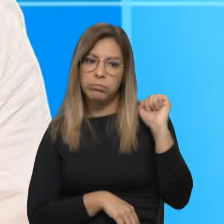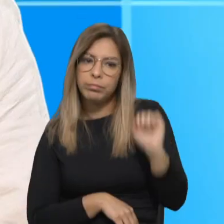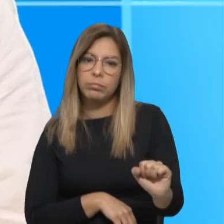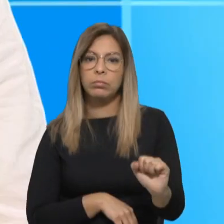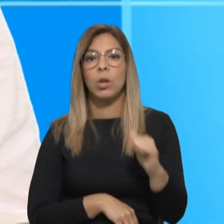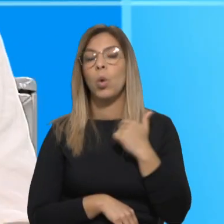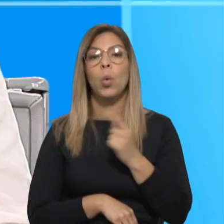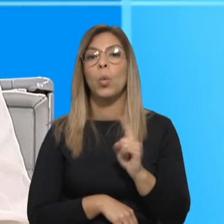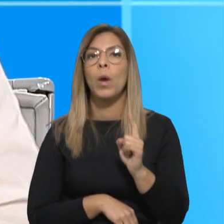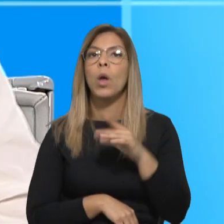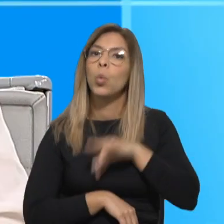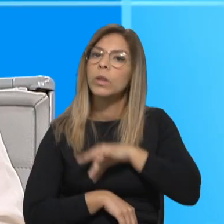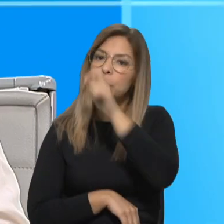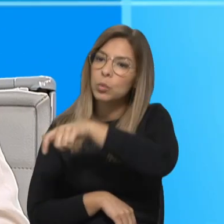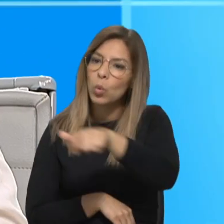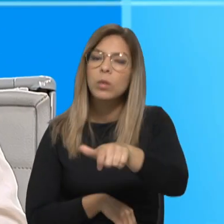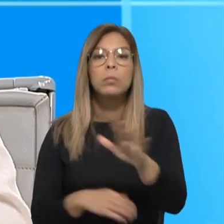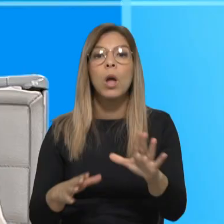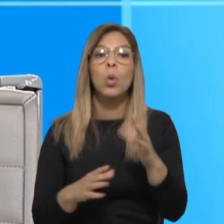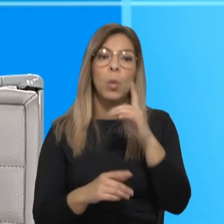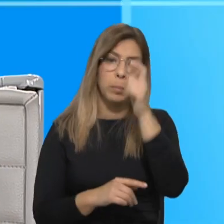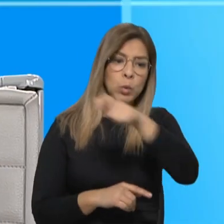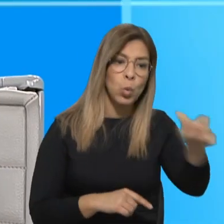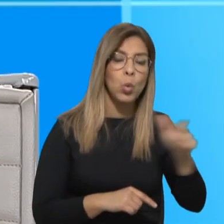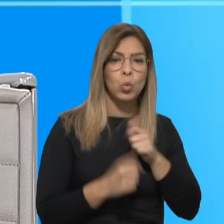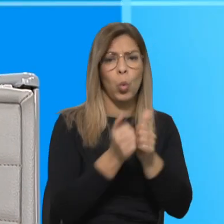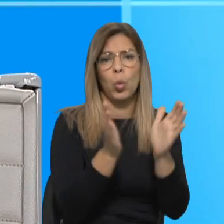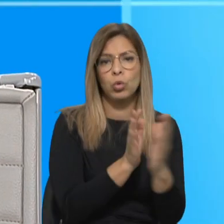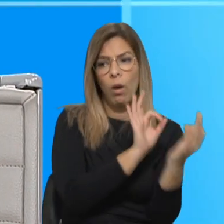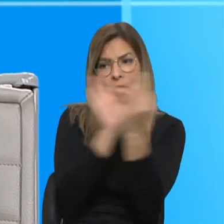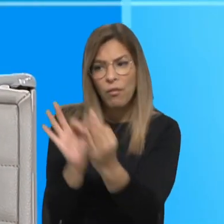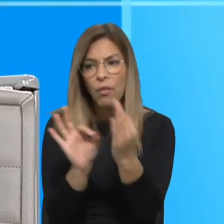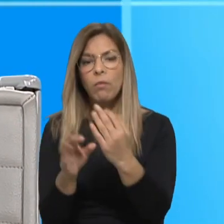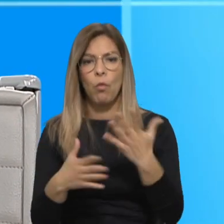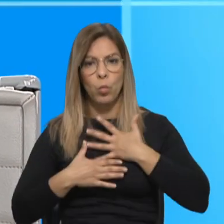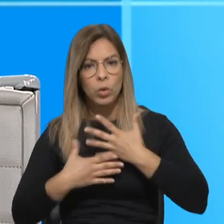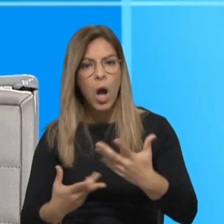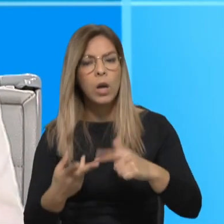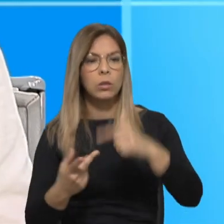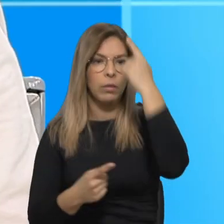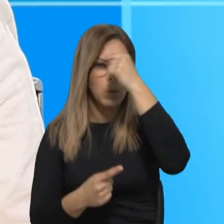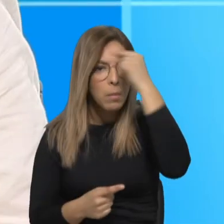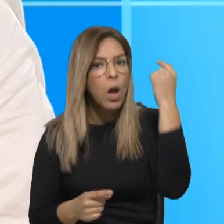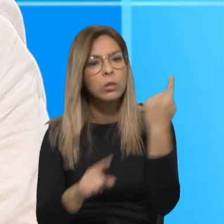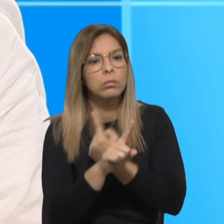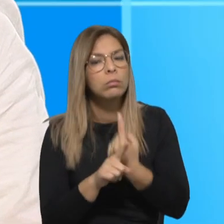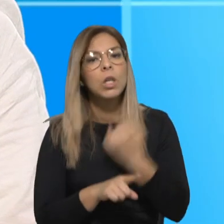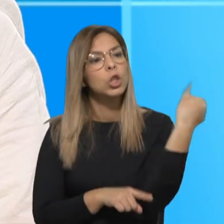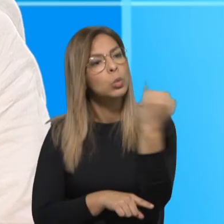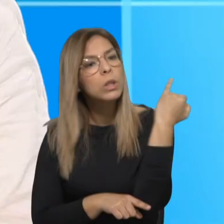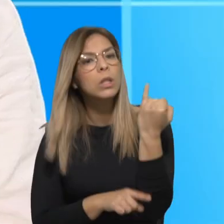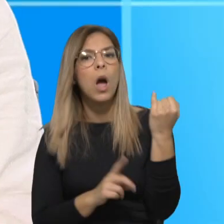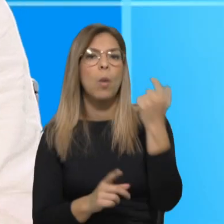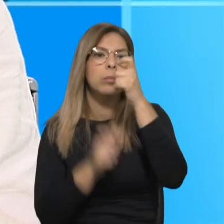nos enfermos, mas estamos a falar de todos os cuidadores, dos familiares, dos voluntários, das instituições. Portanto, em que todos estamos